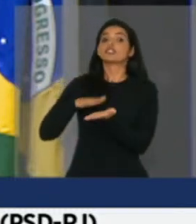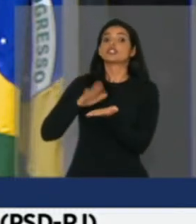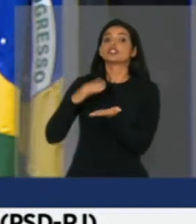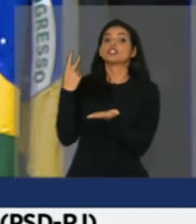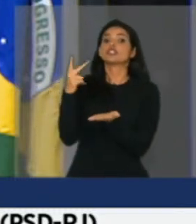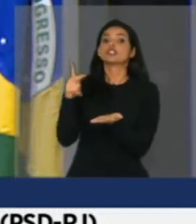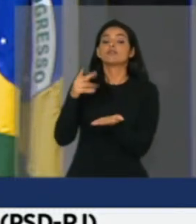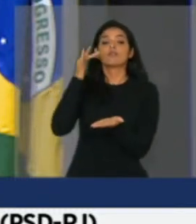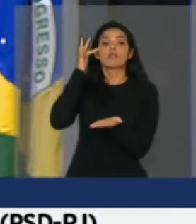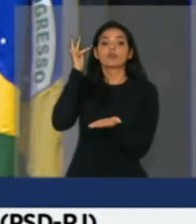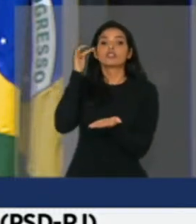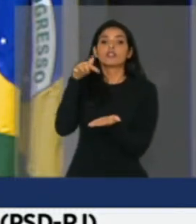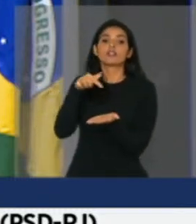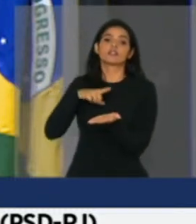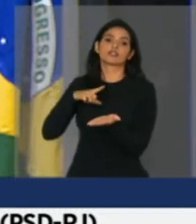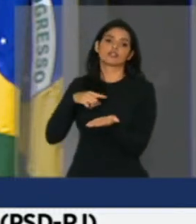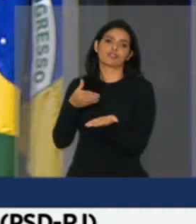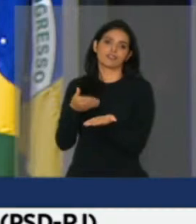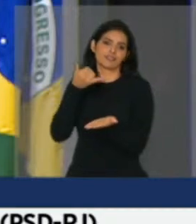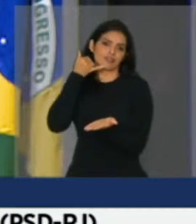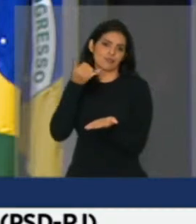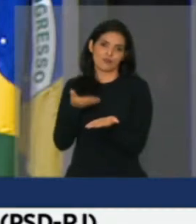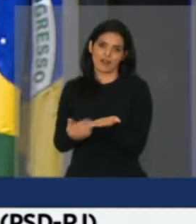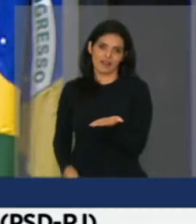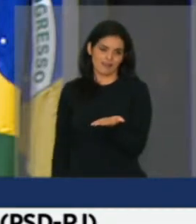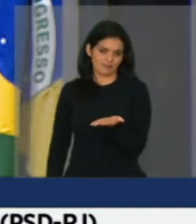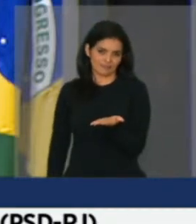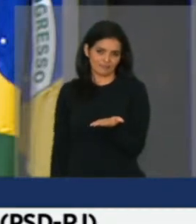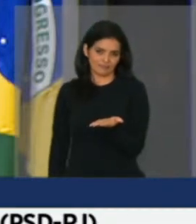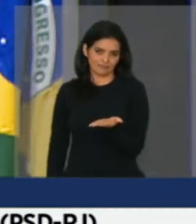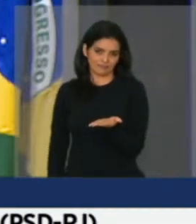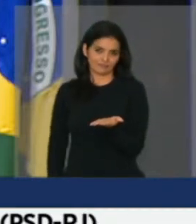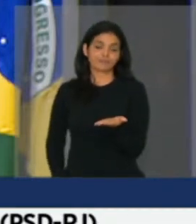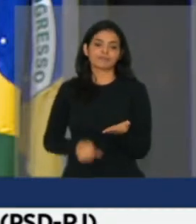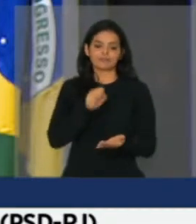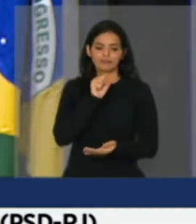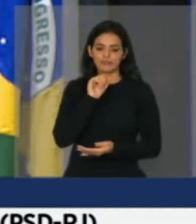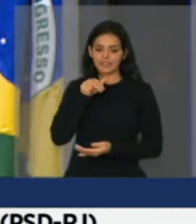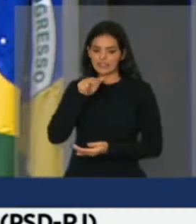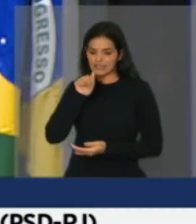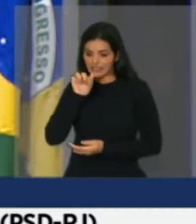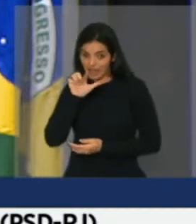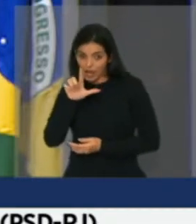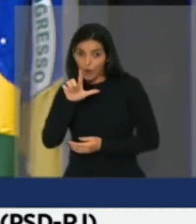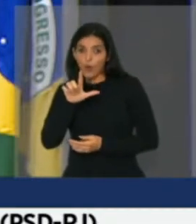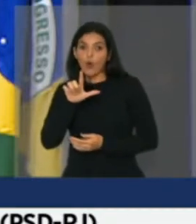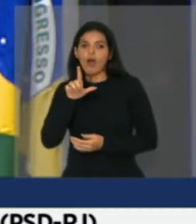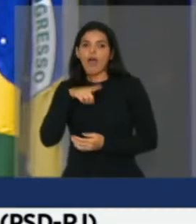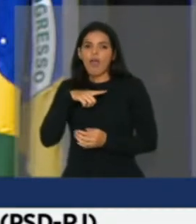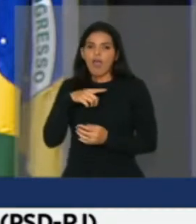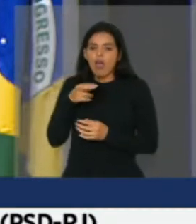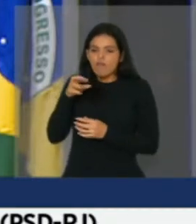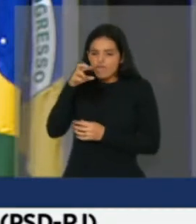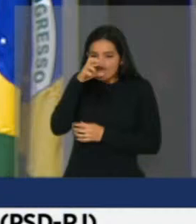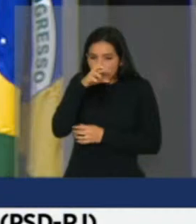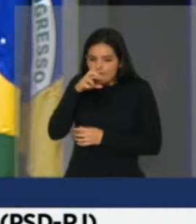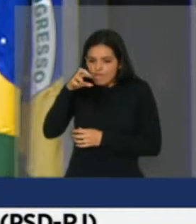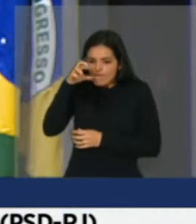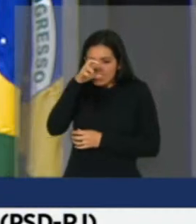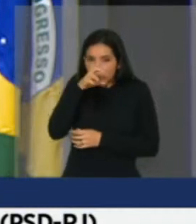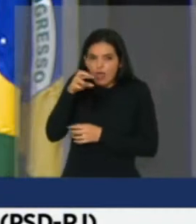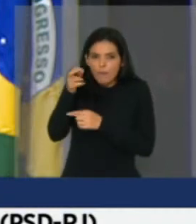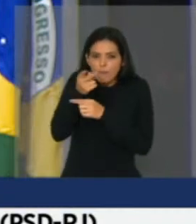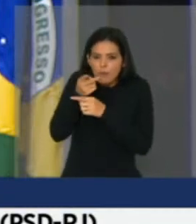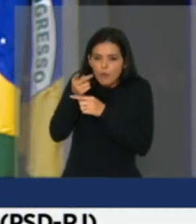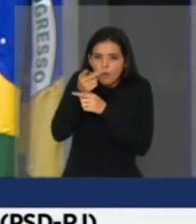Lis. O sinal do celular foi rastreado até